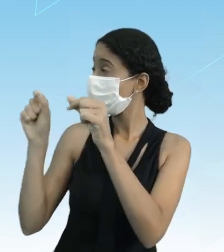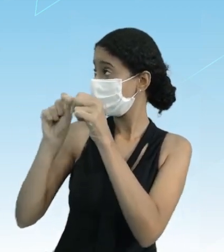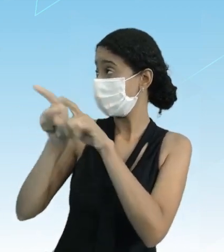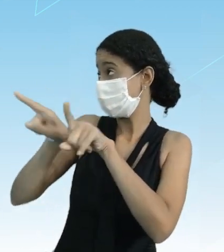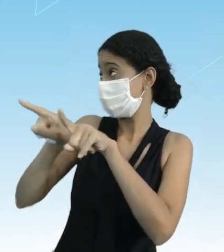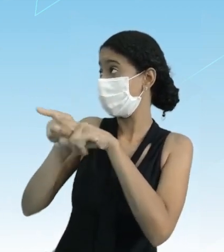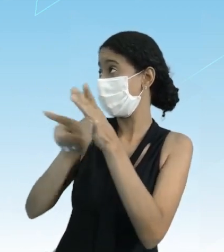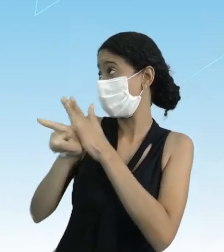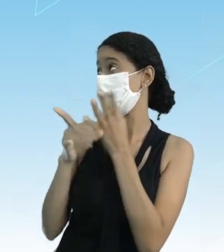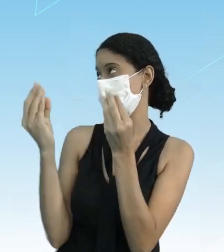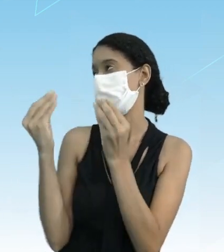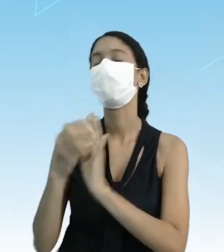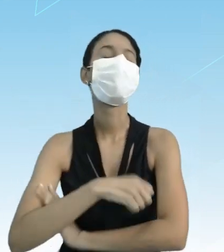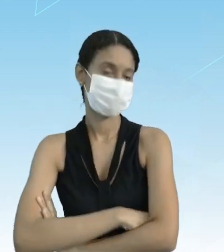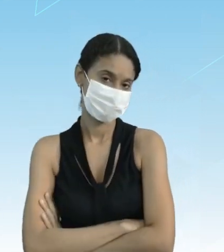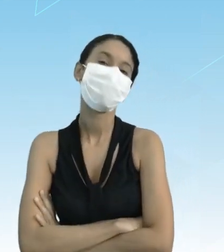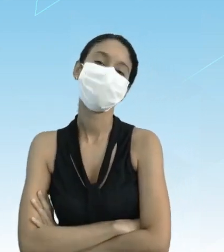também muito.